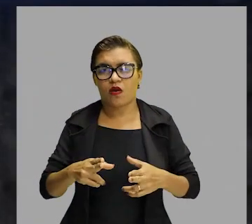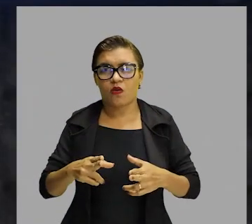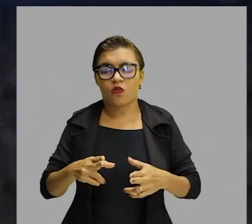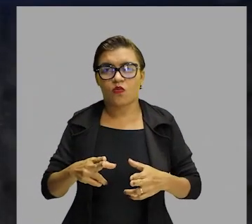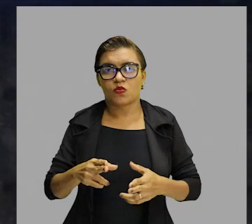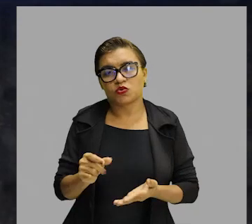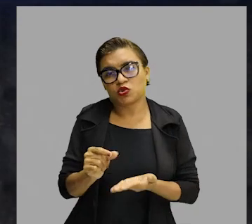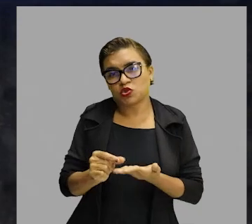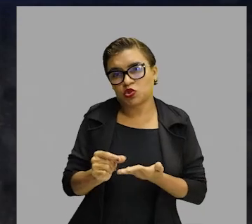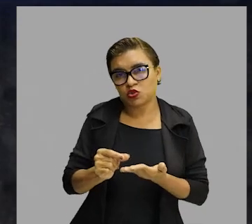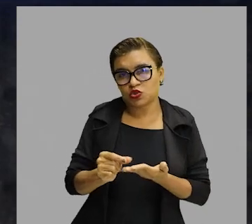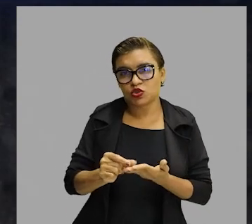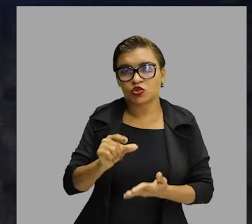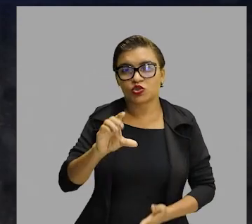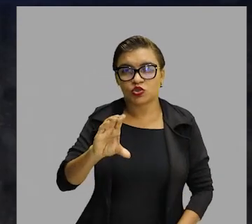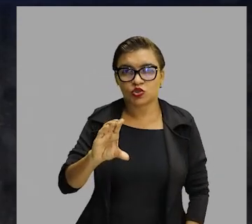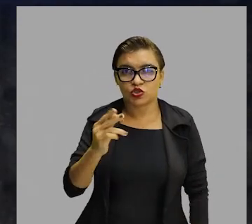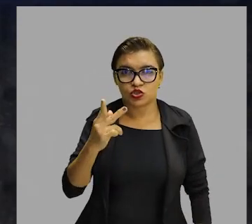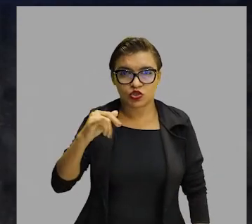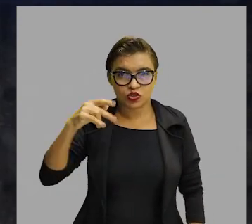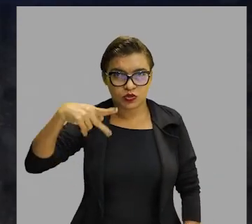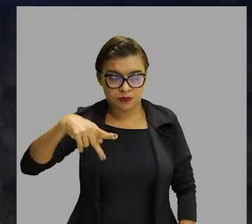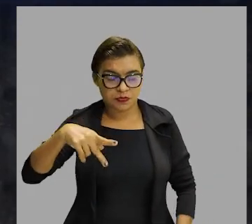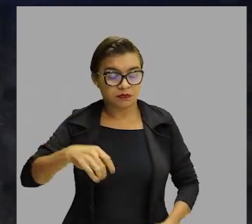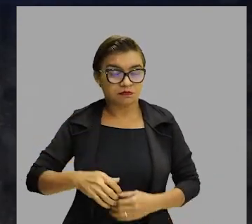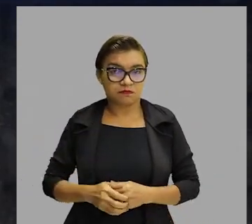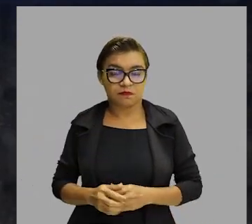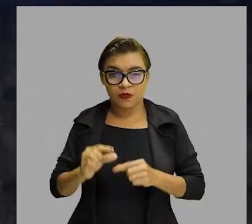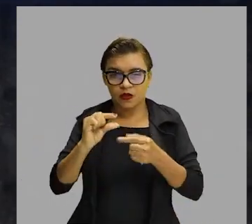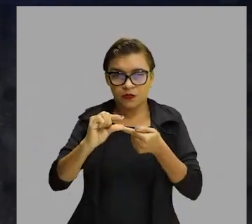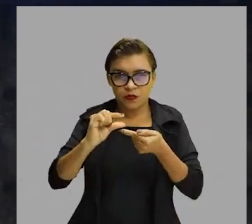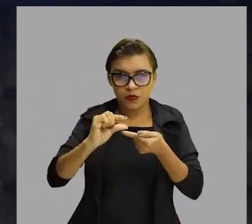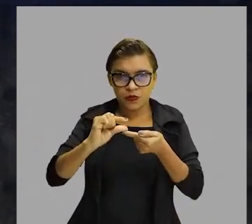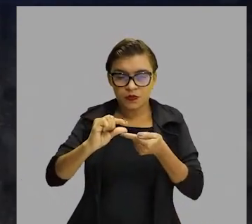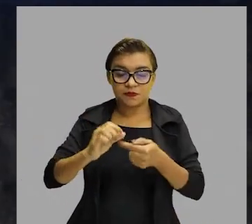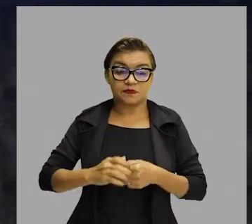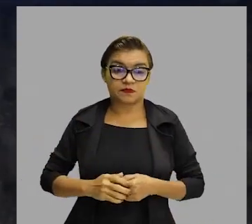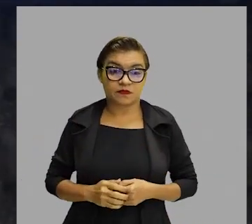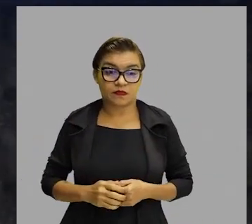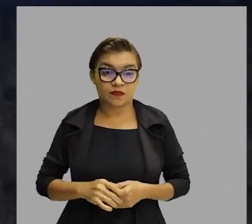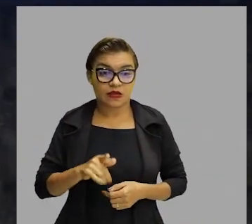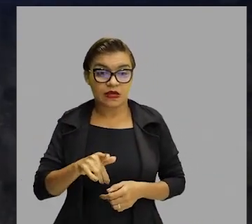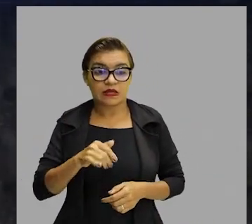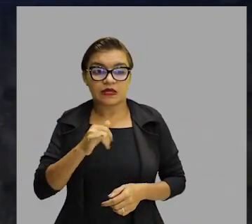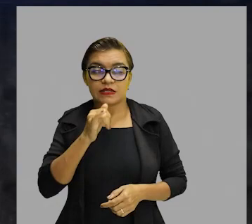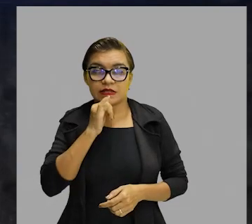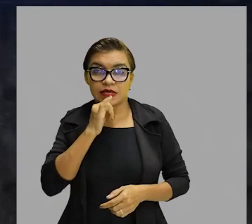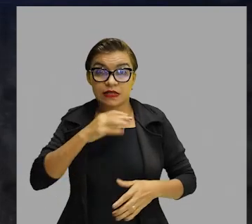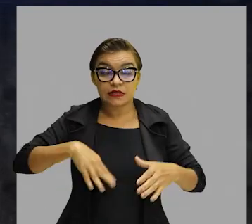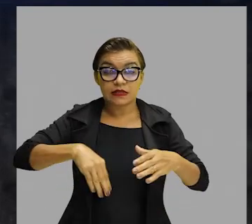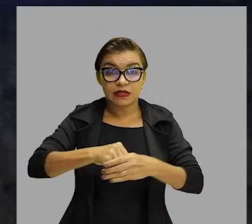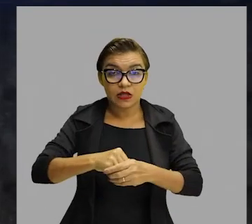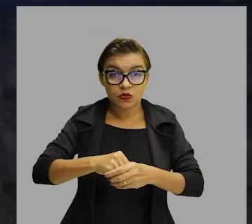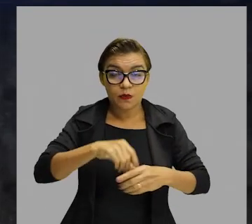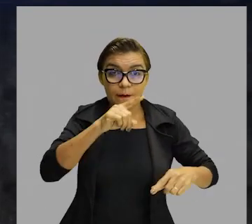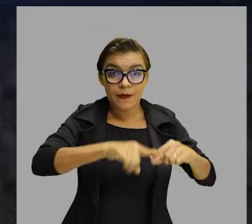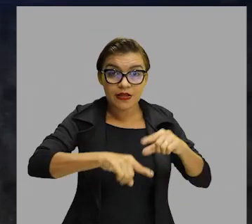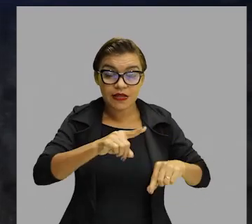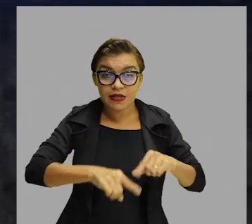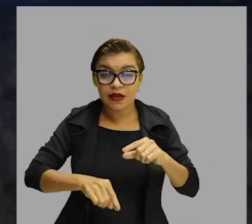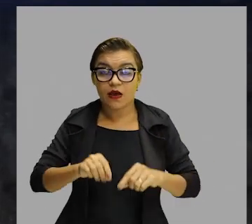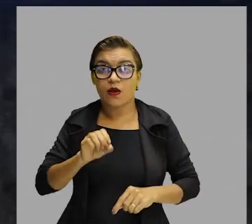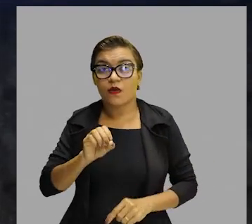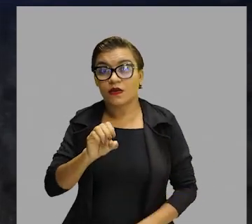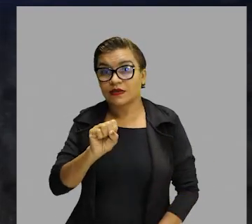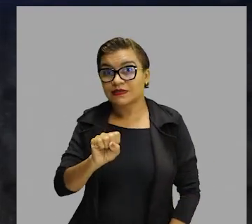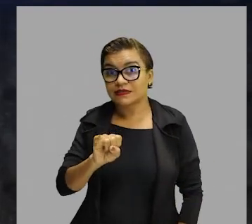Este material ele é baseado no silício. Lembra, né, que nós falamos nas aulas passadas, né,